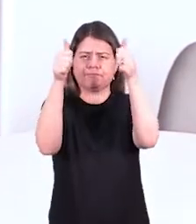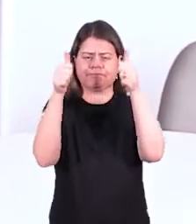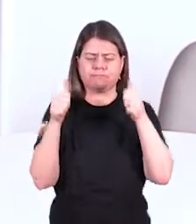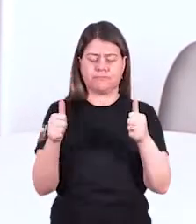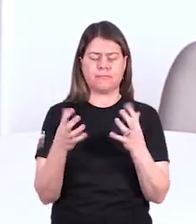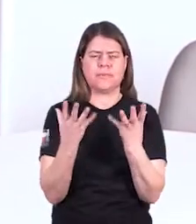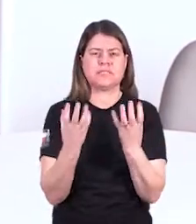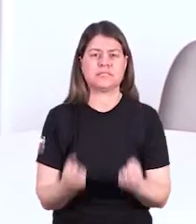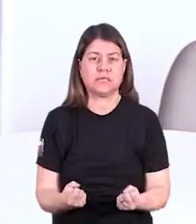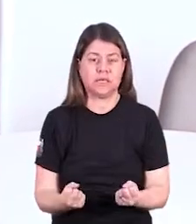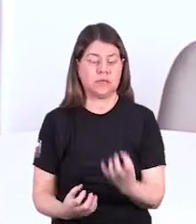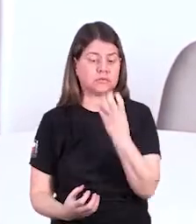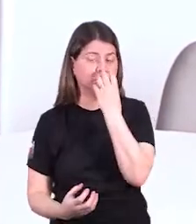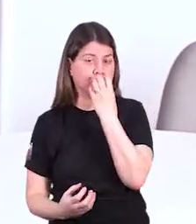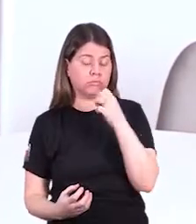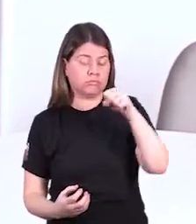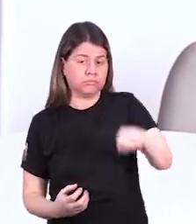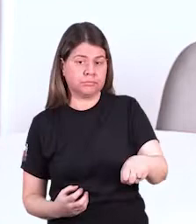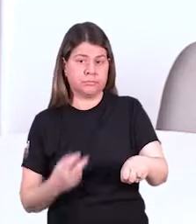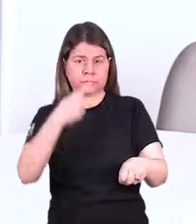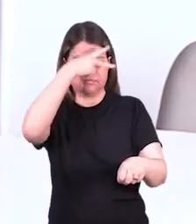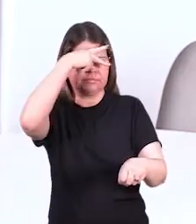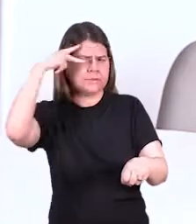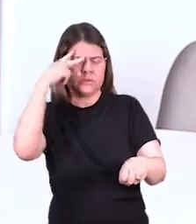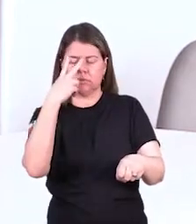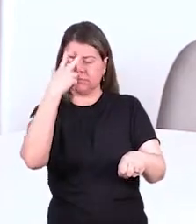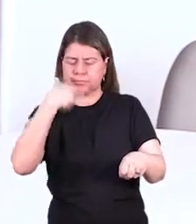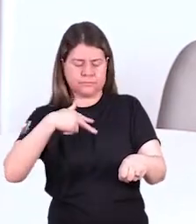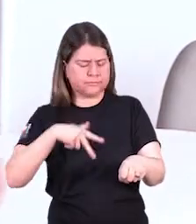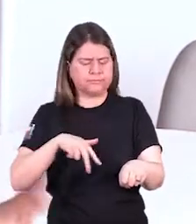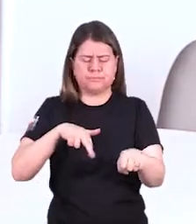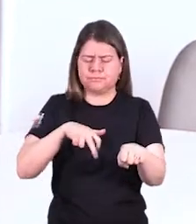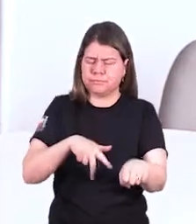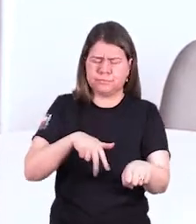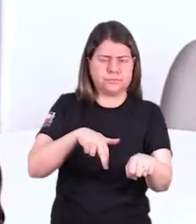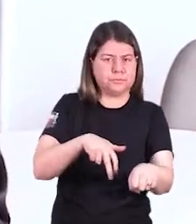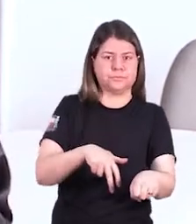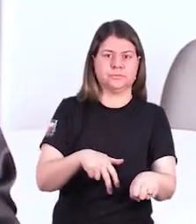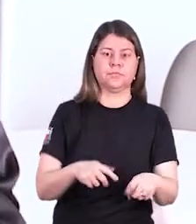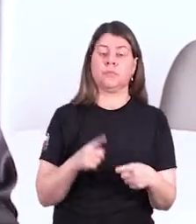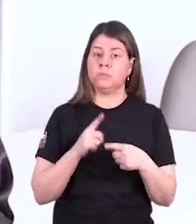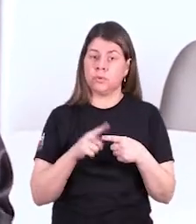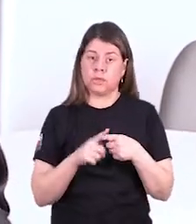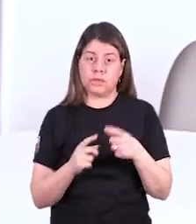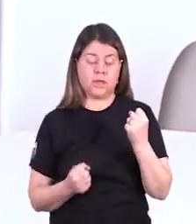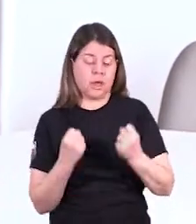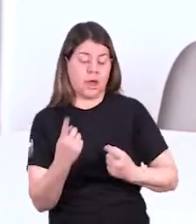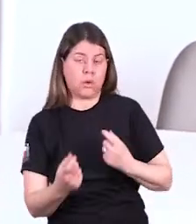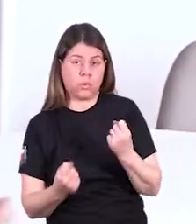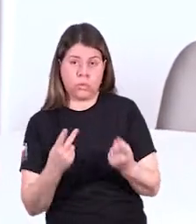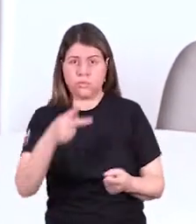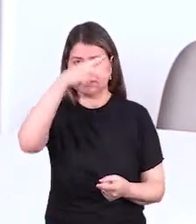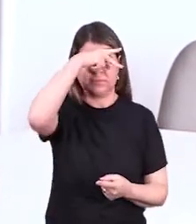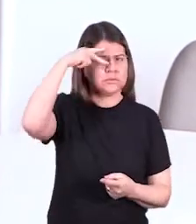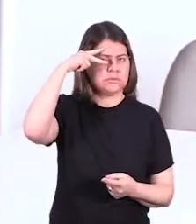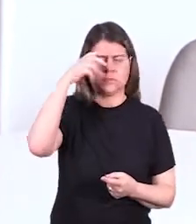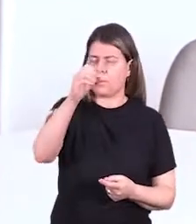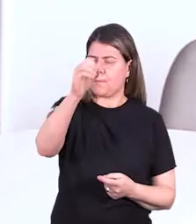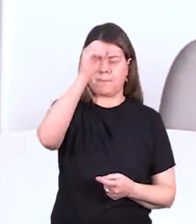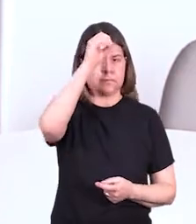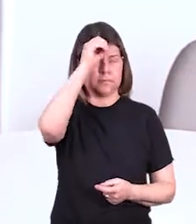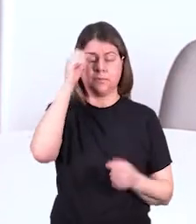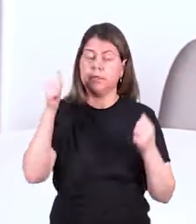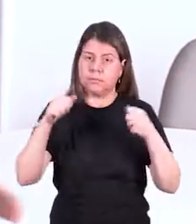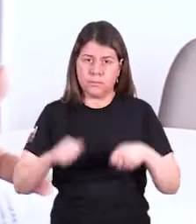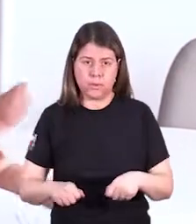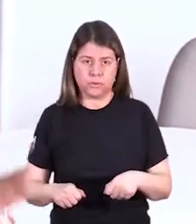cães guias porque algumas pessoas não sabem que ali pode a pessoa com deficiência visual ou outro tipo de deficiência que tem o cão guia